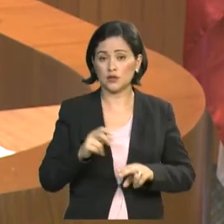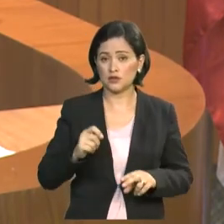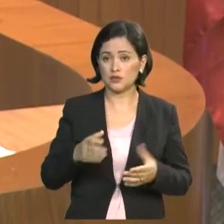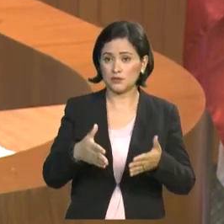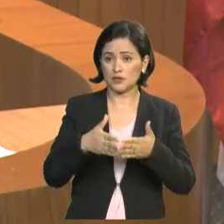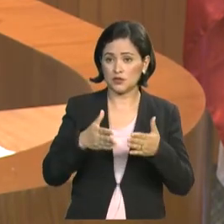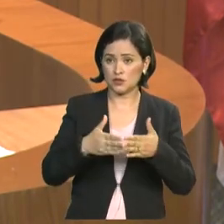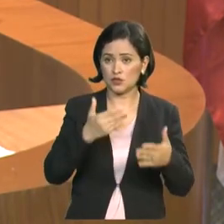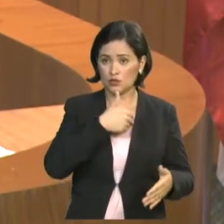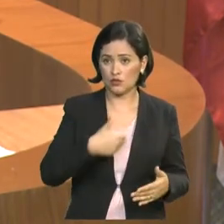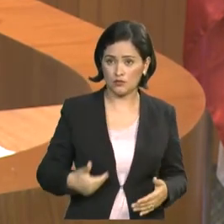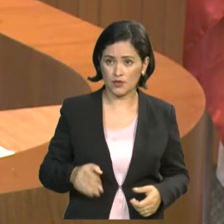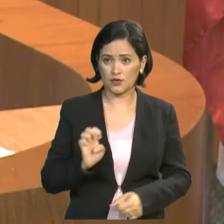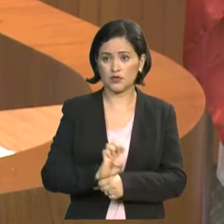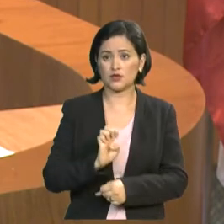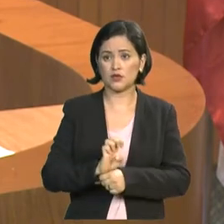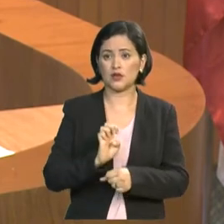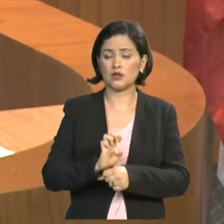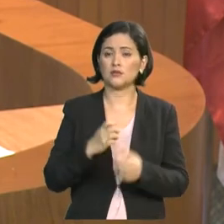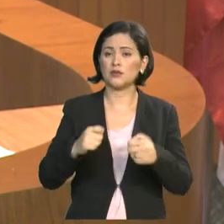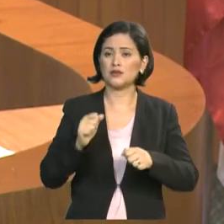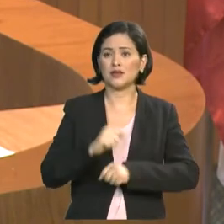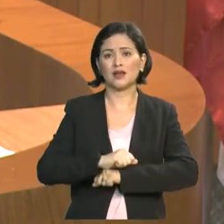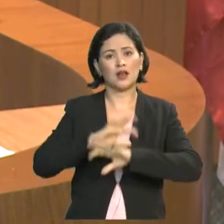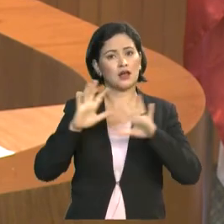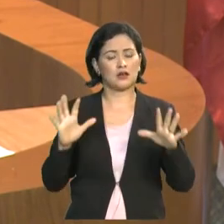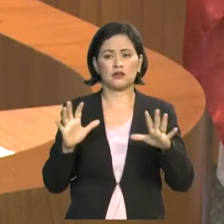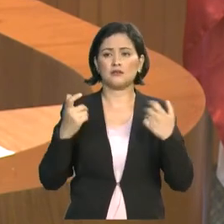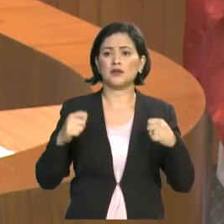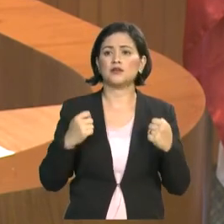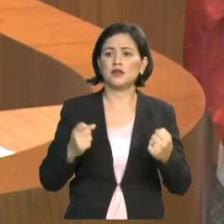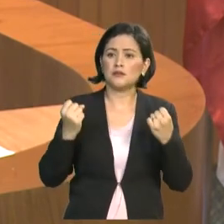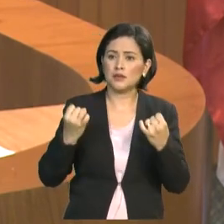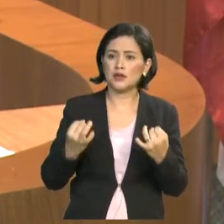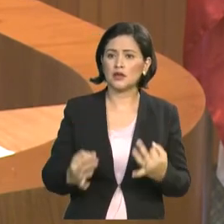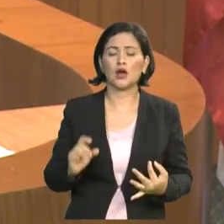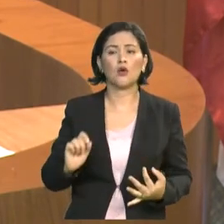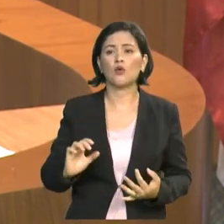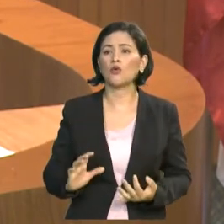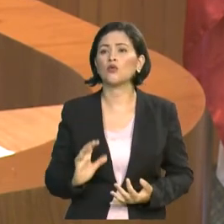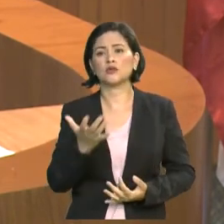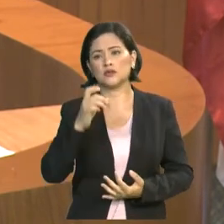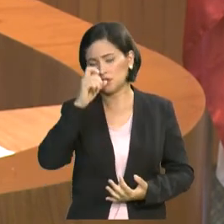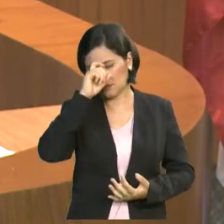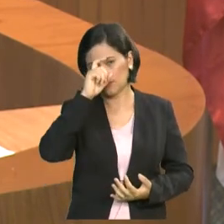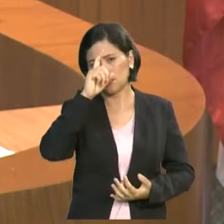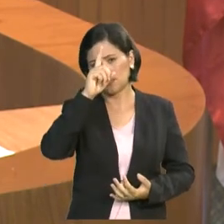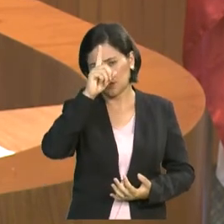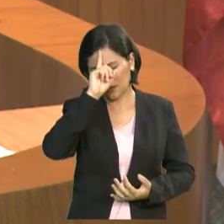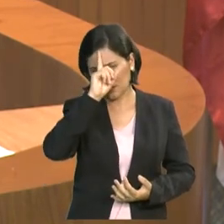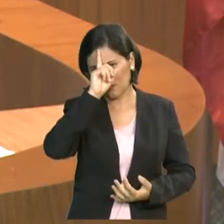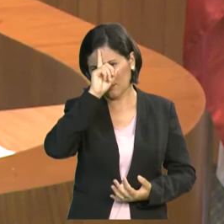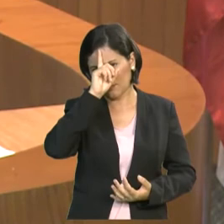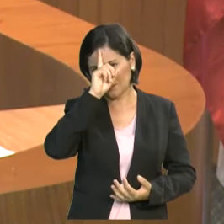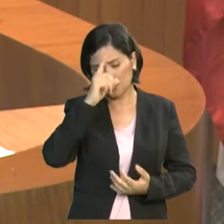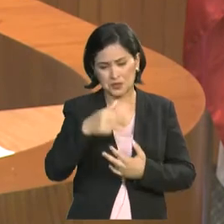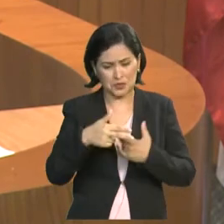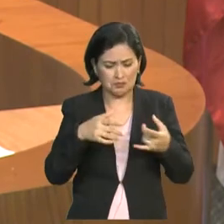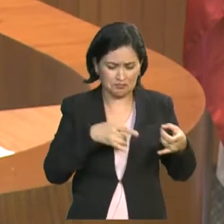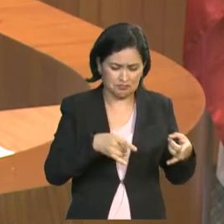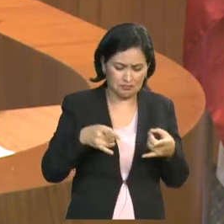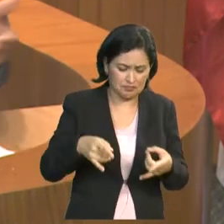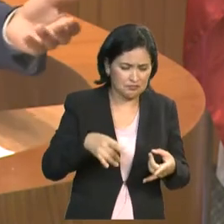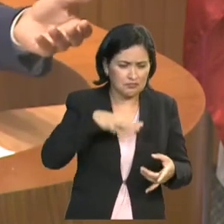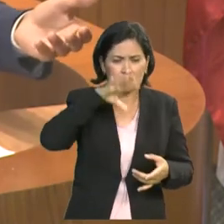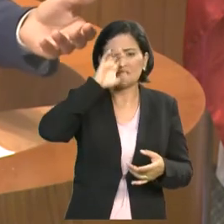transparência e possa explicar os destinos dos leitos, dos hospitais que foram fechados, assim como os respiradores e outros equipamentos adquiridos